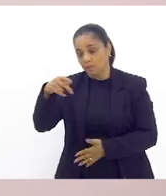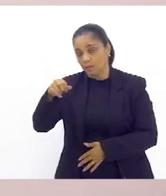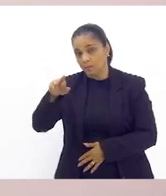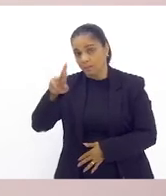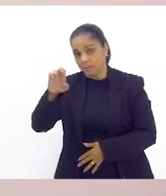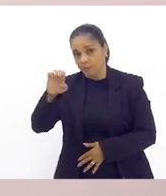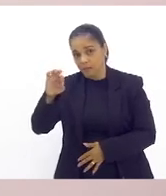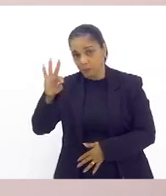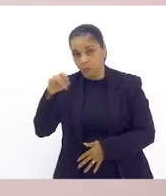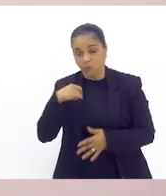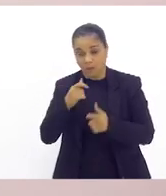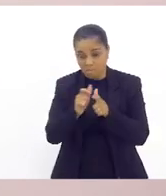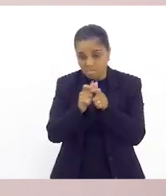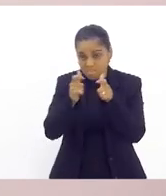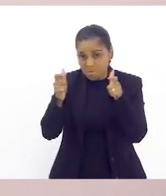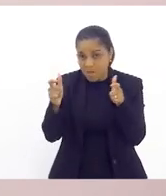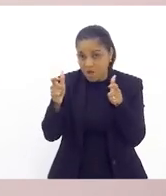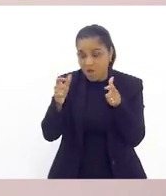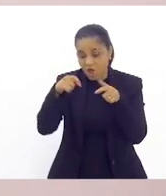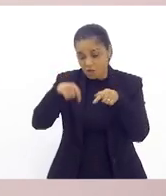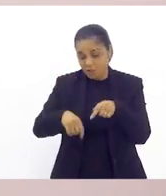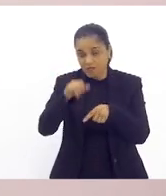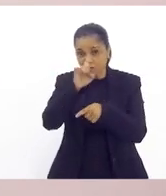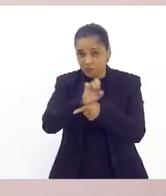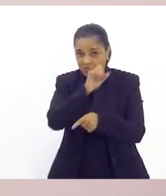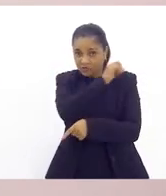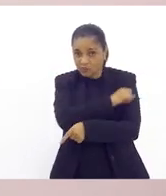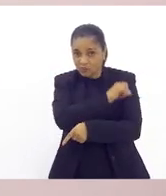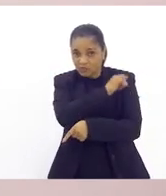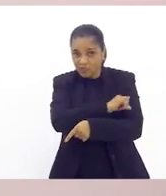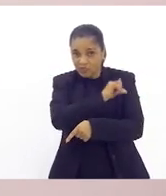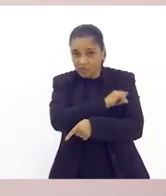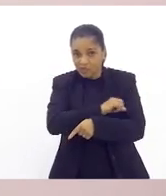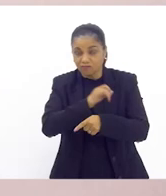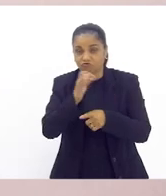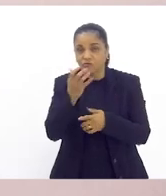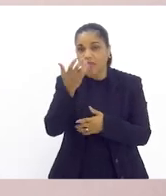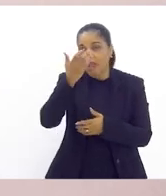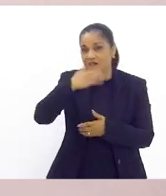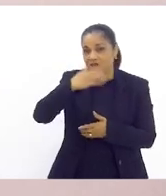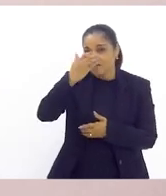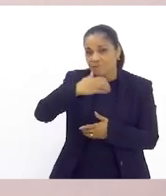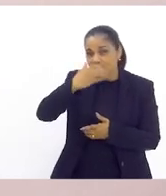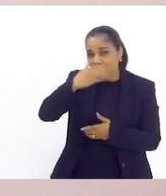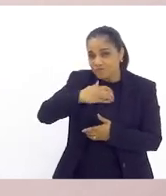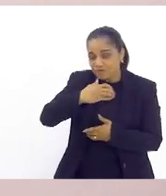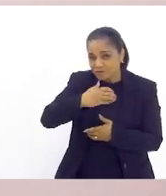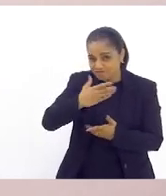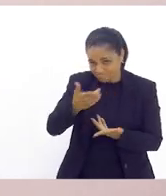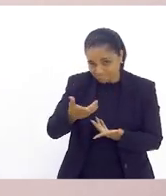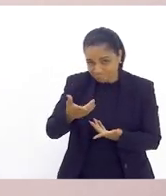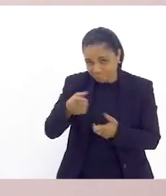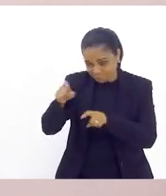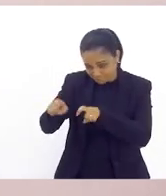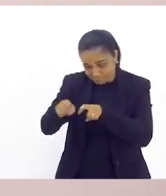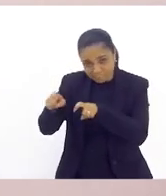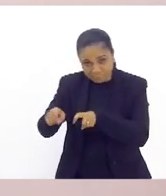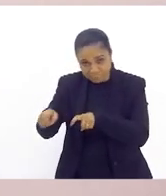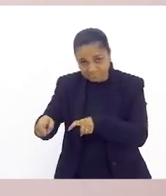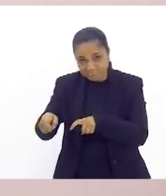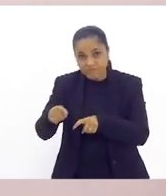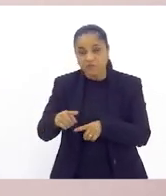hortifrutigranjeiro do Estado do Rio de Janeiro né e nós ficamos lá já paciência ao Deputado Thiago Rangel até